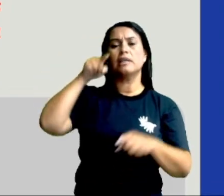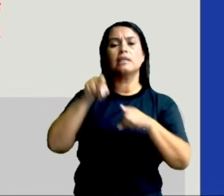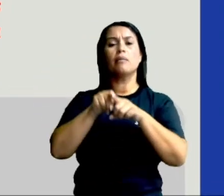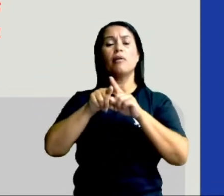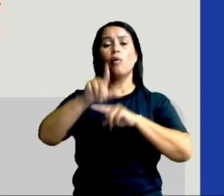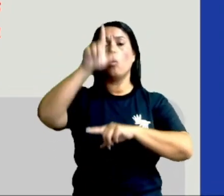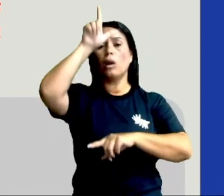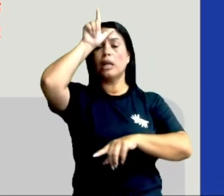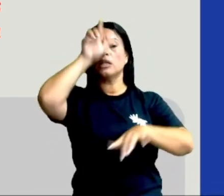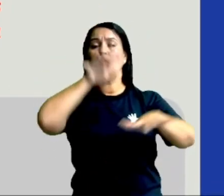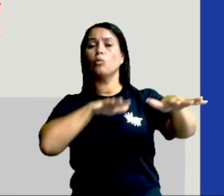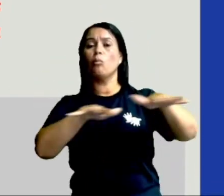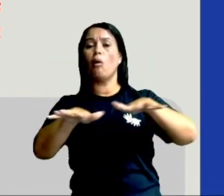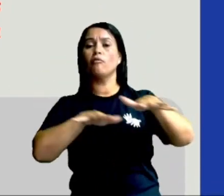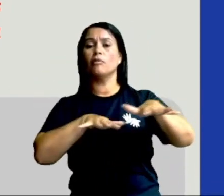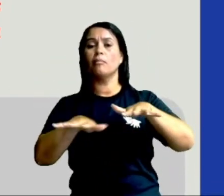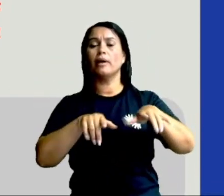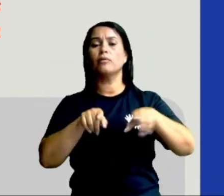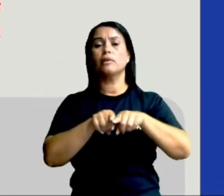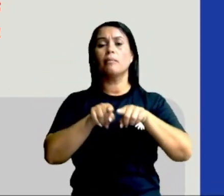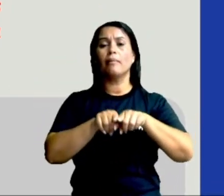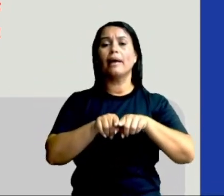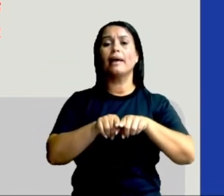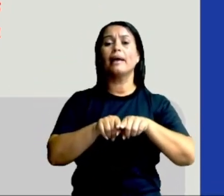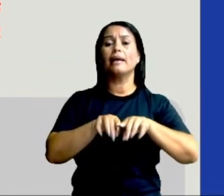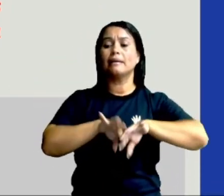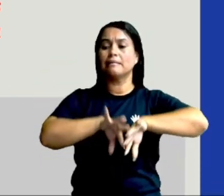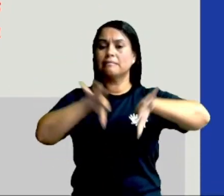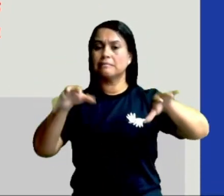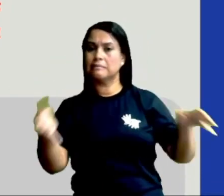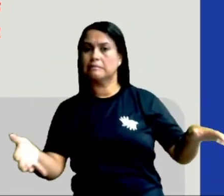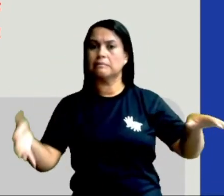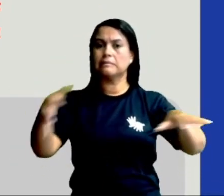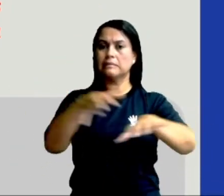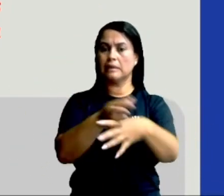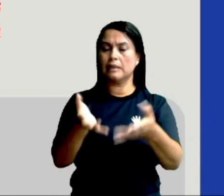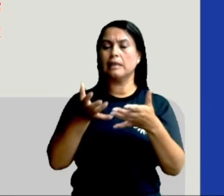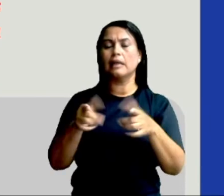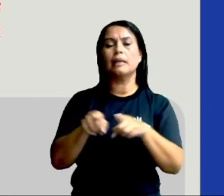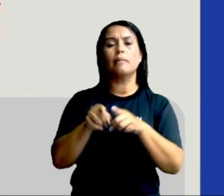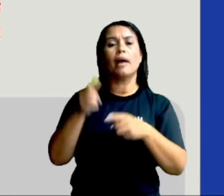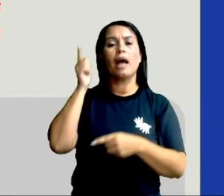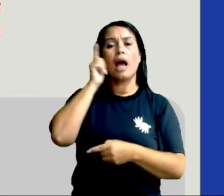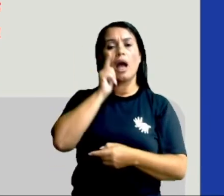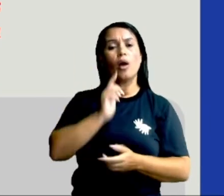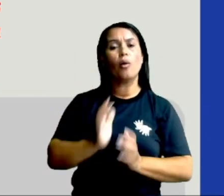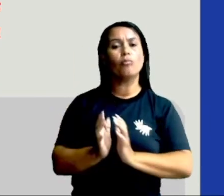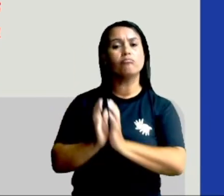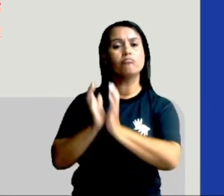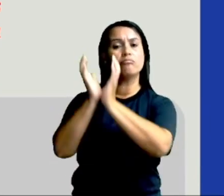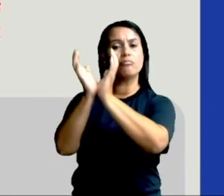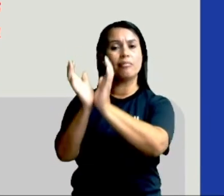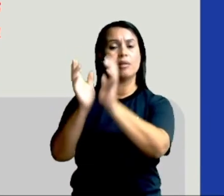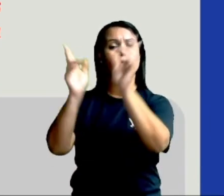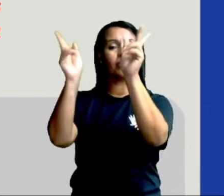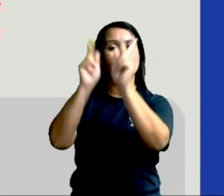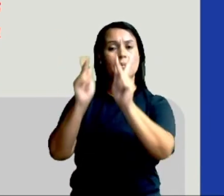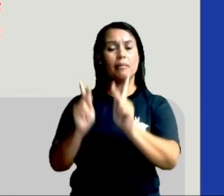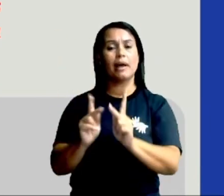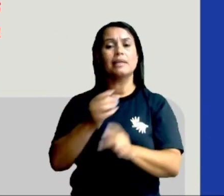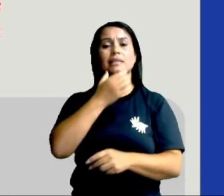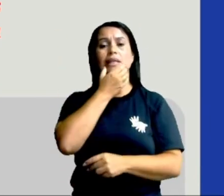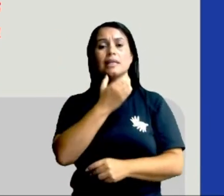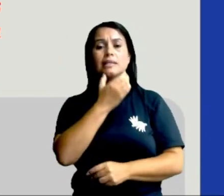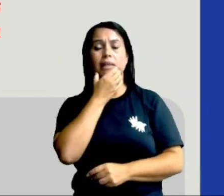apartheid, legislação que segregava os negros no país, tá? Recebeu o Prêmio Nobel da Paz em dezembro